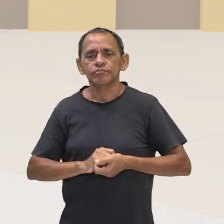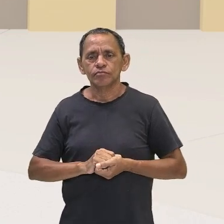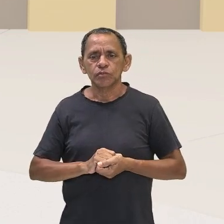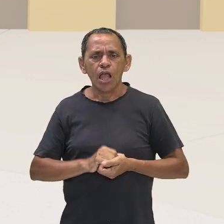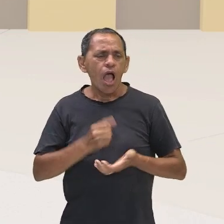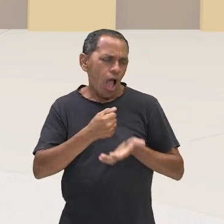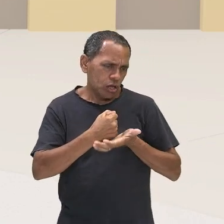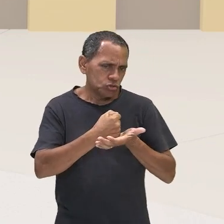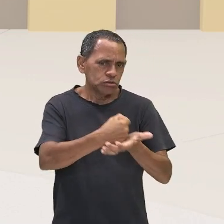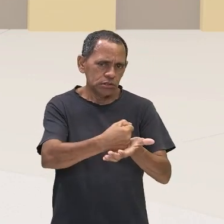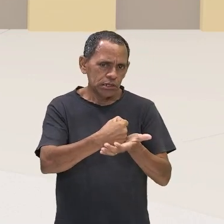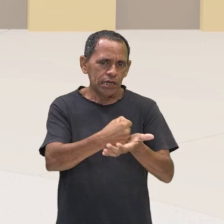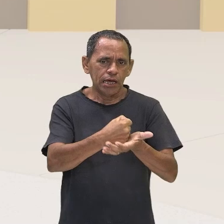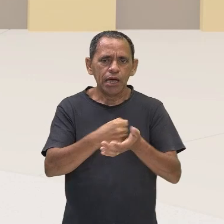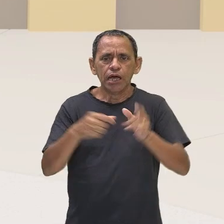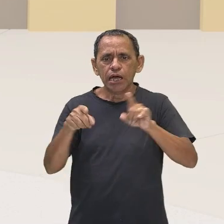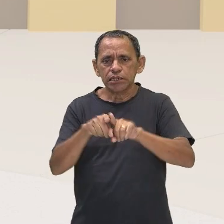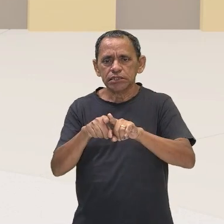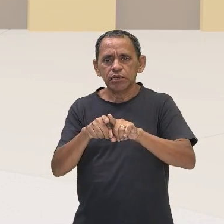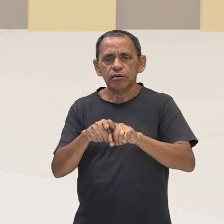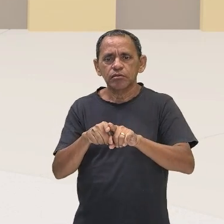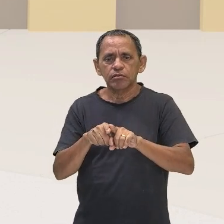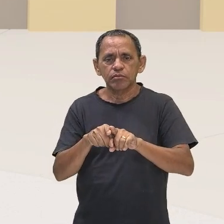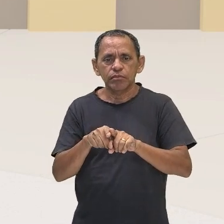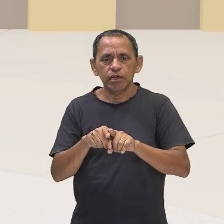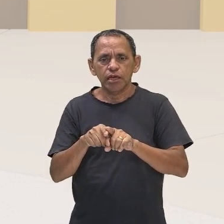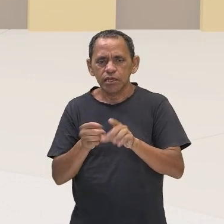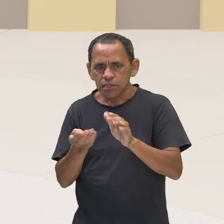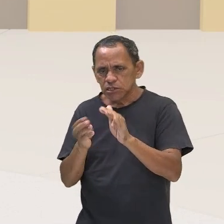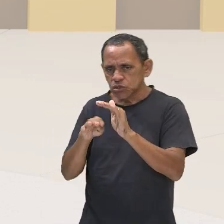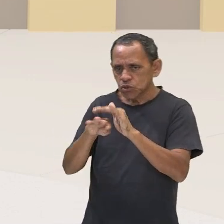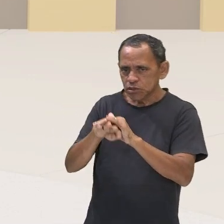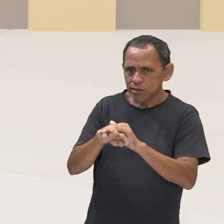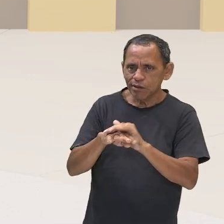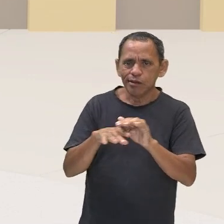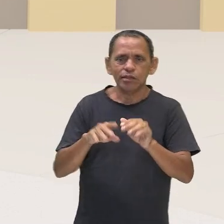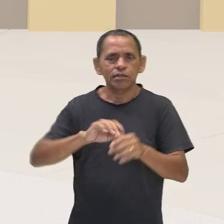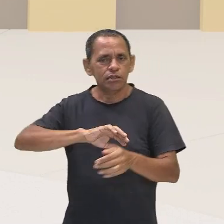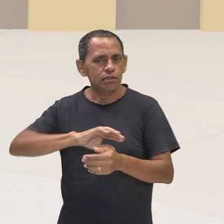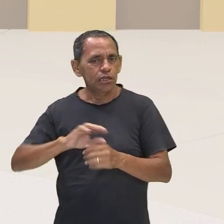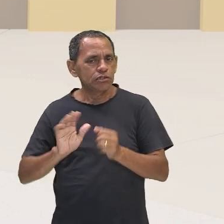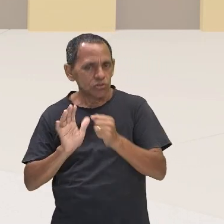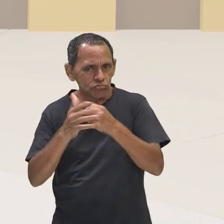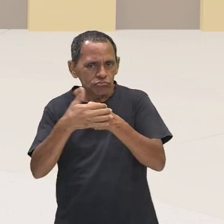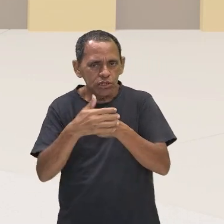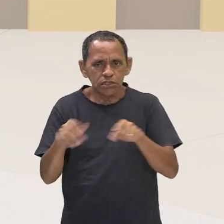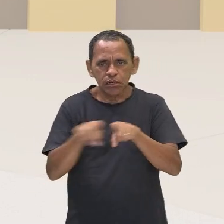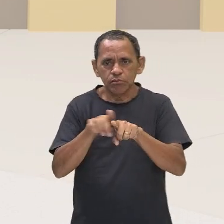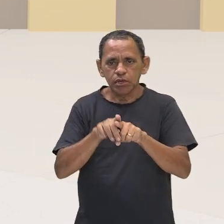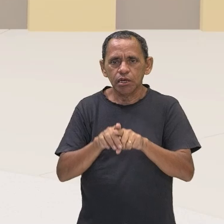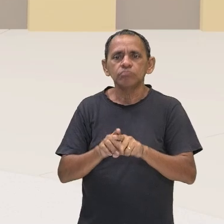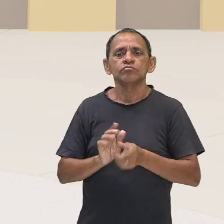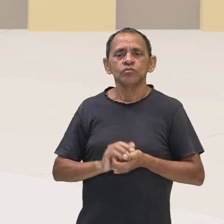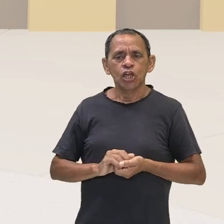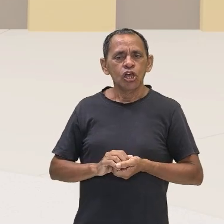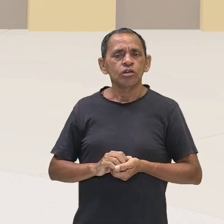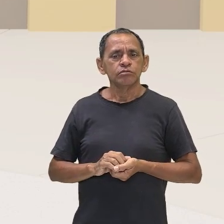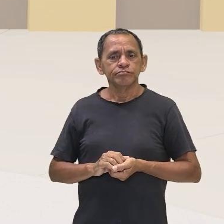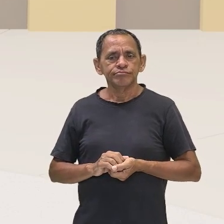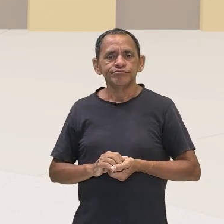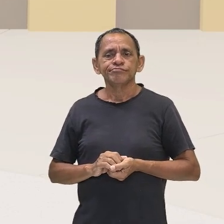oferecendo ajuda, sem se omitir diante de sua dor, do seu sofrimento e da sua solidão. Então, isso é